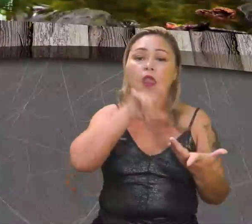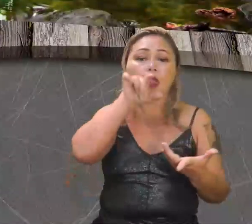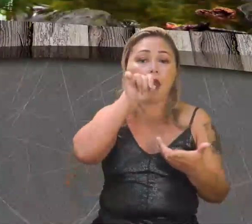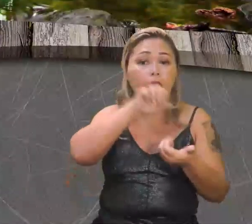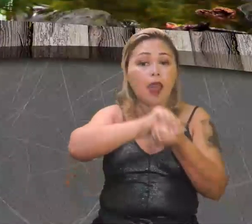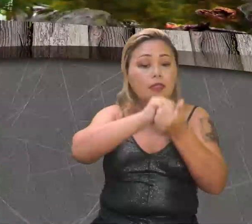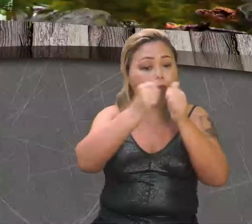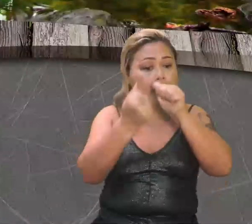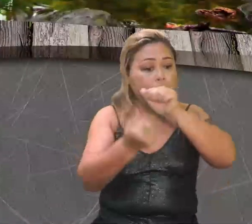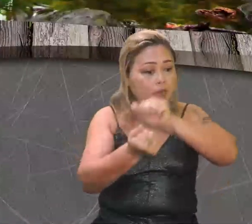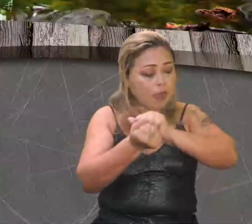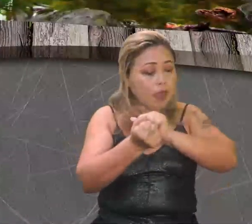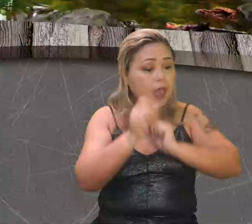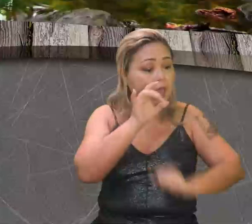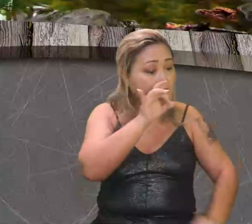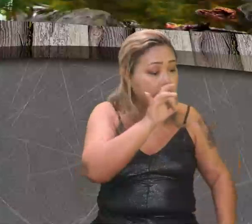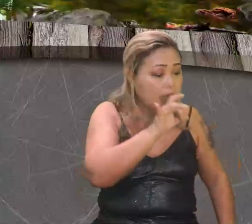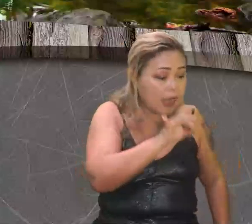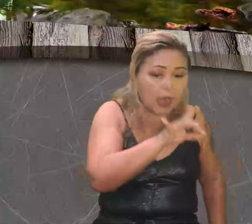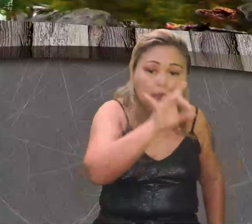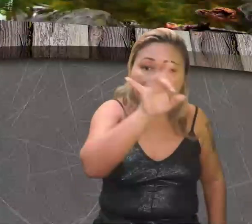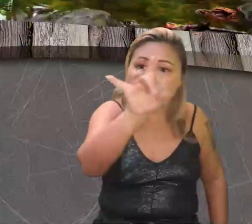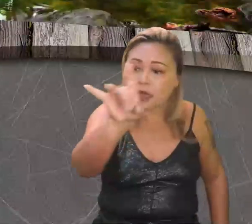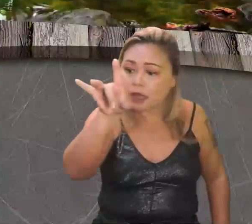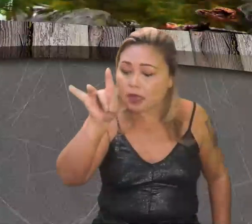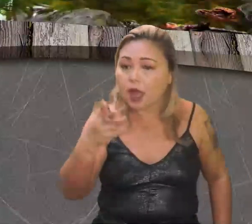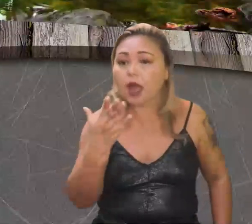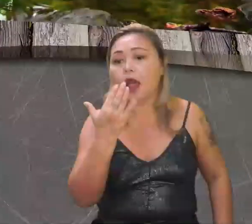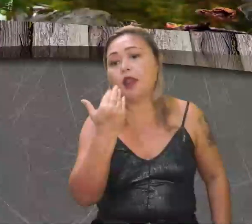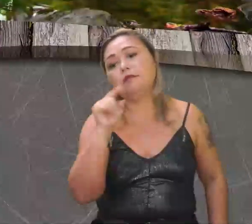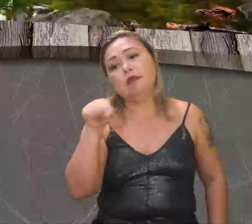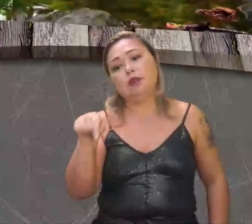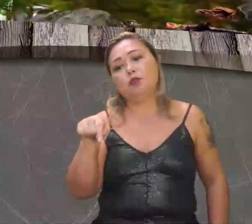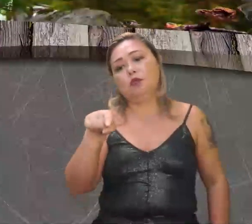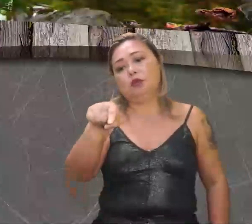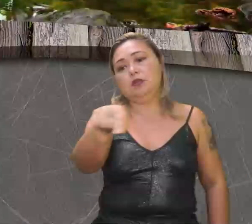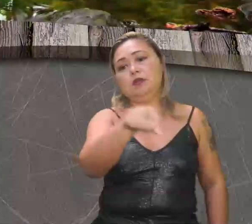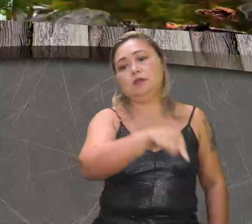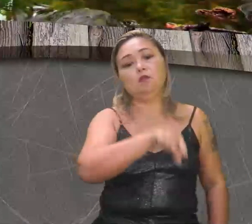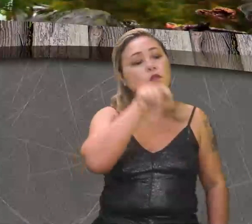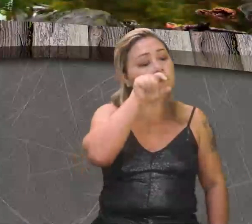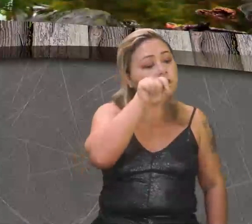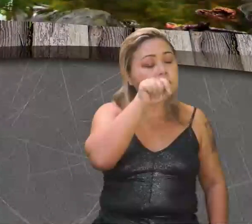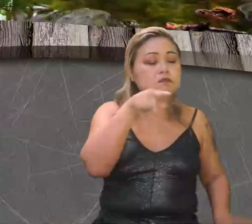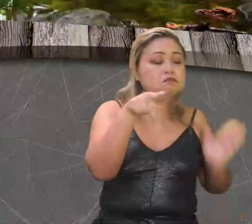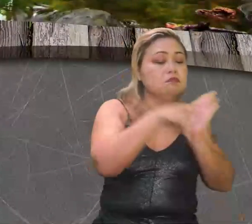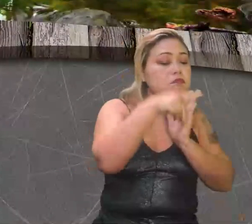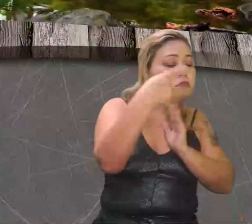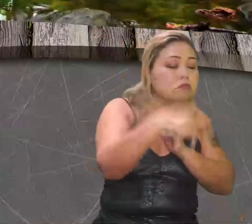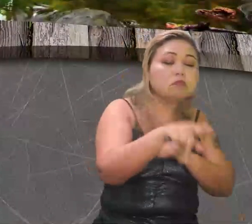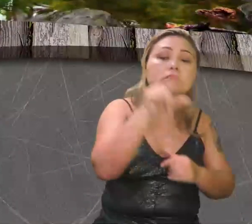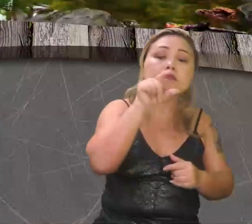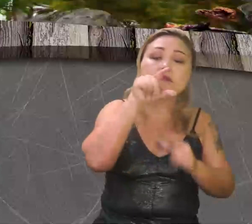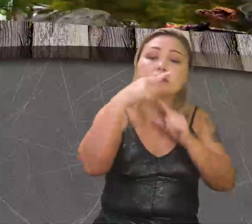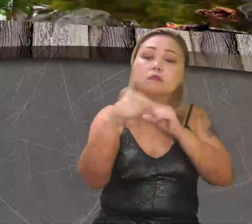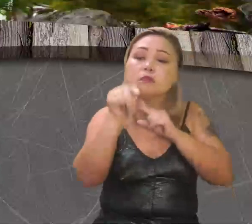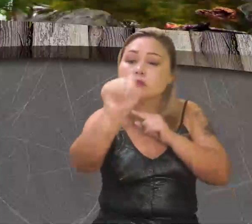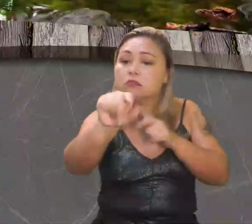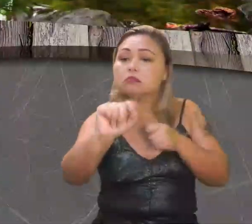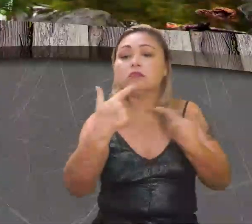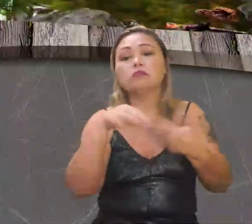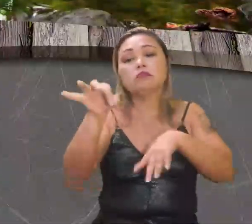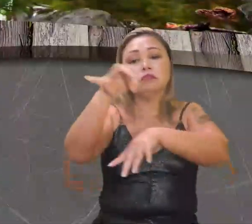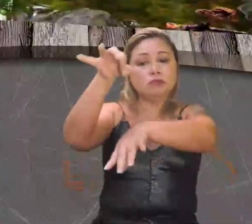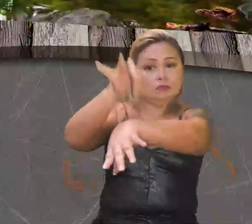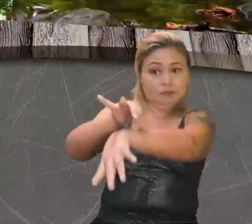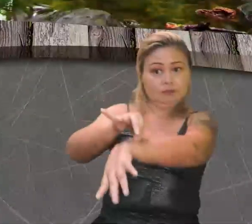aves adaptadas para cada tipo de alimento ali, né? Biquinho próprio para aquele tipo de fruto, próprio para aquele tipo